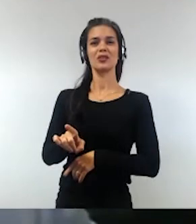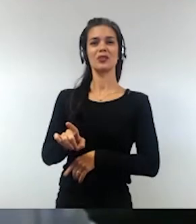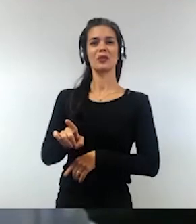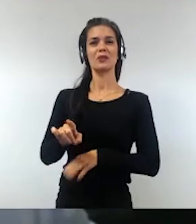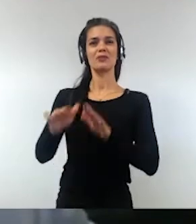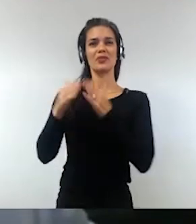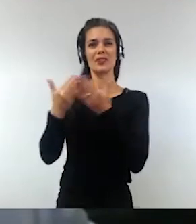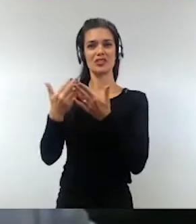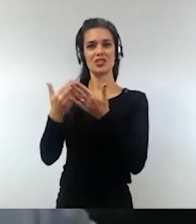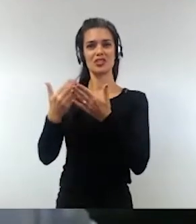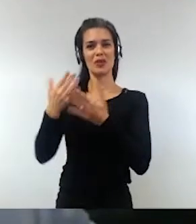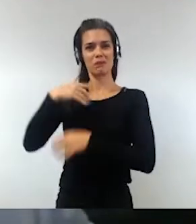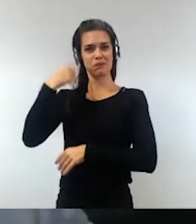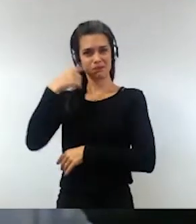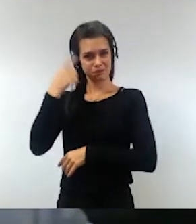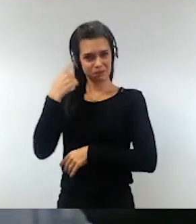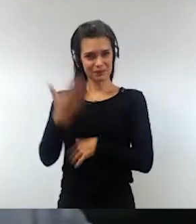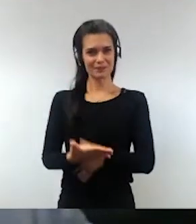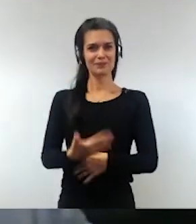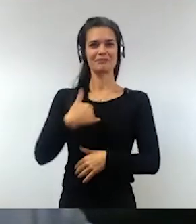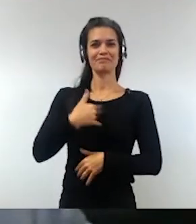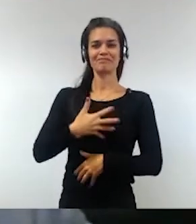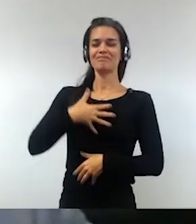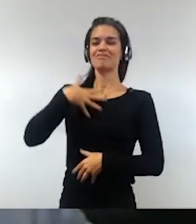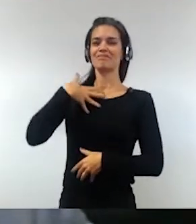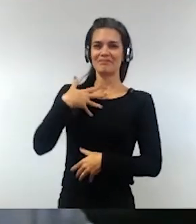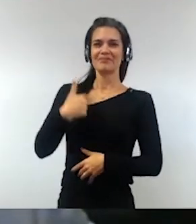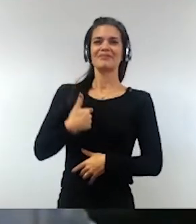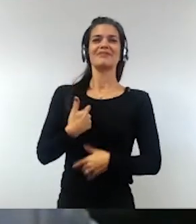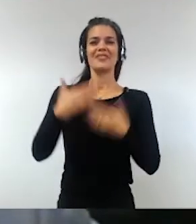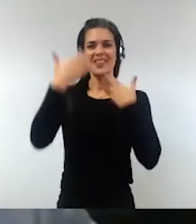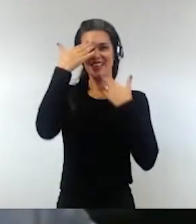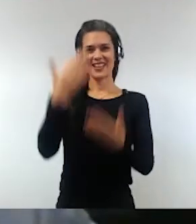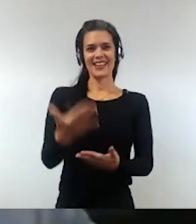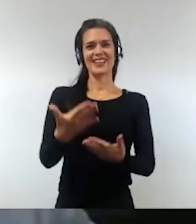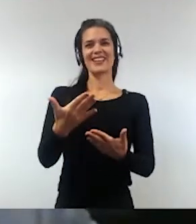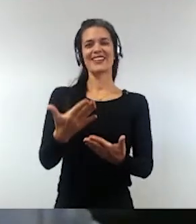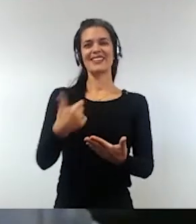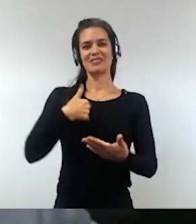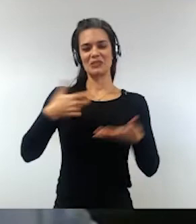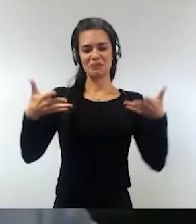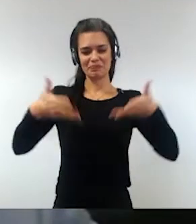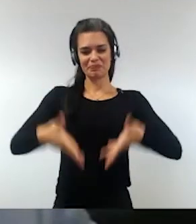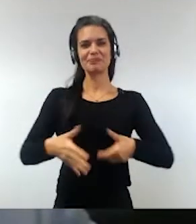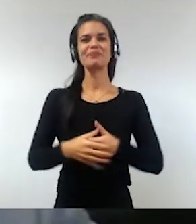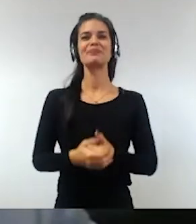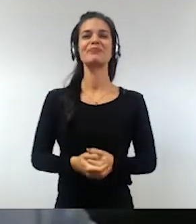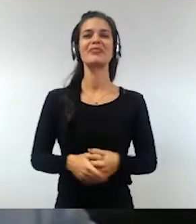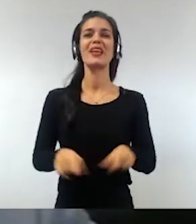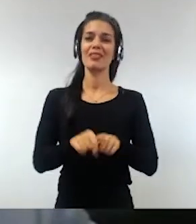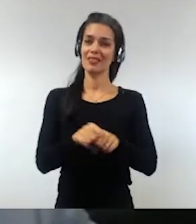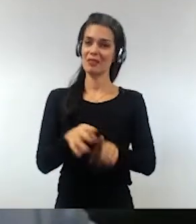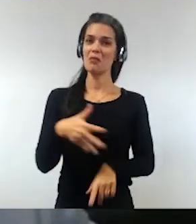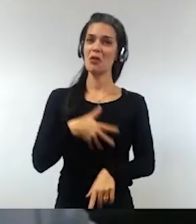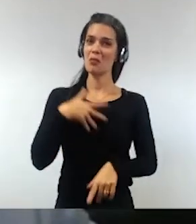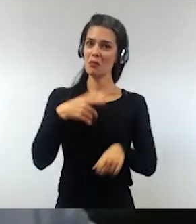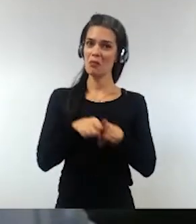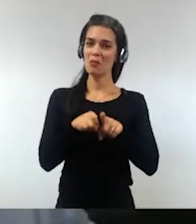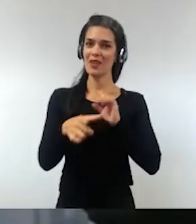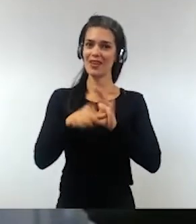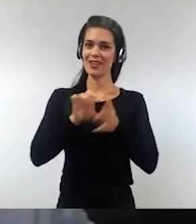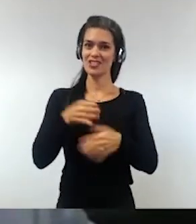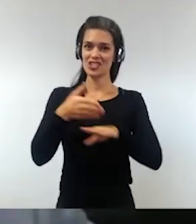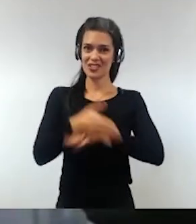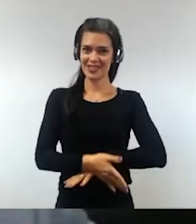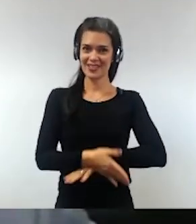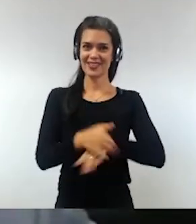da Advocacia. É um prazer e um privilégio, agradeço muito o espaço concedido. Para mim também é uma honra que, antes de entrar na